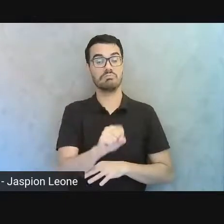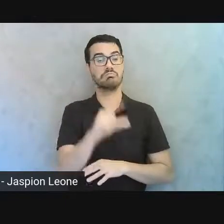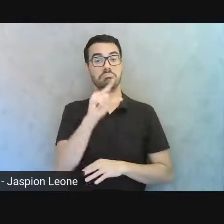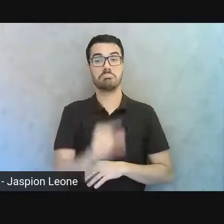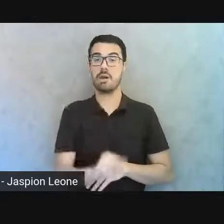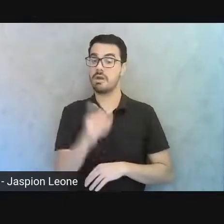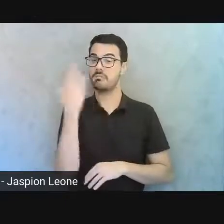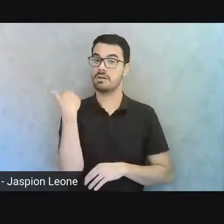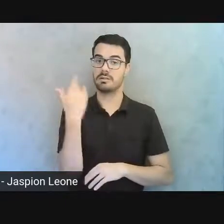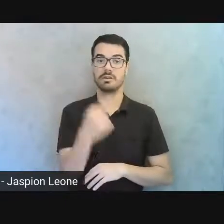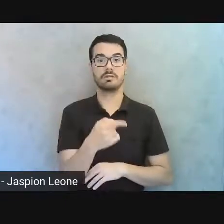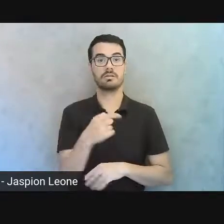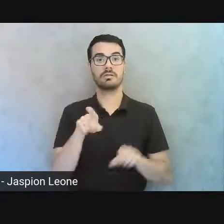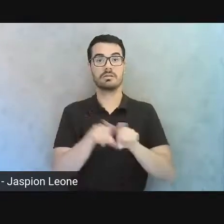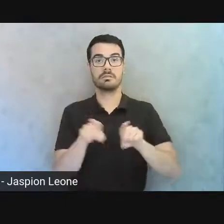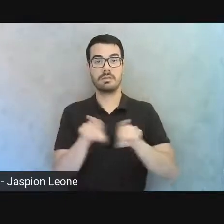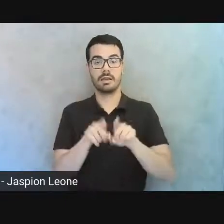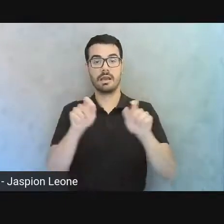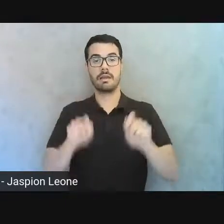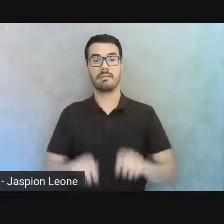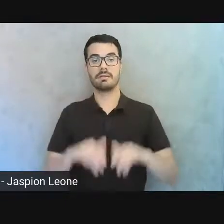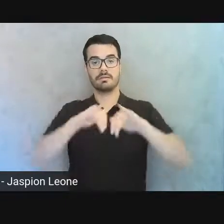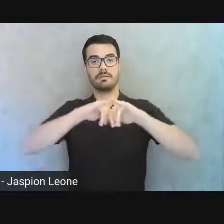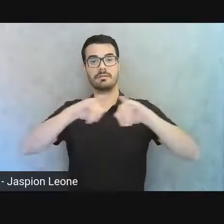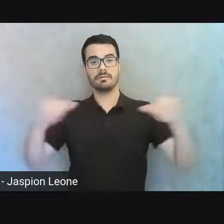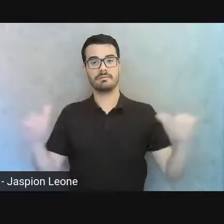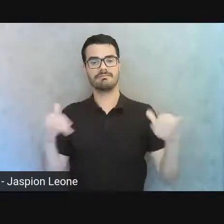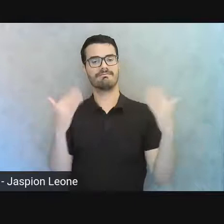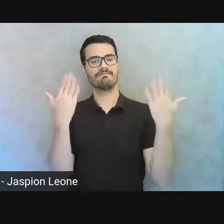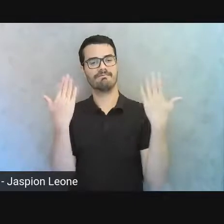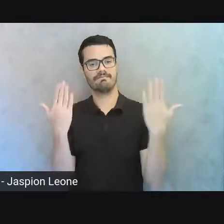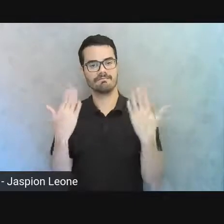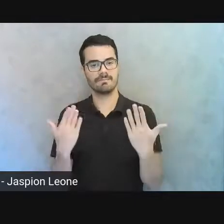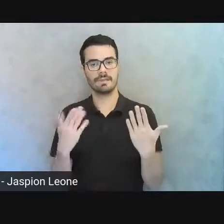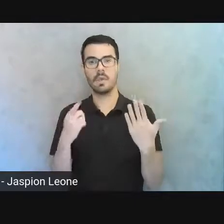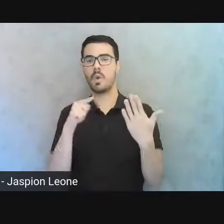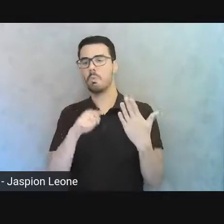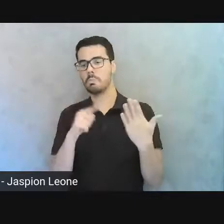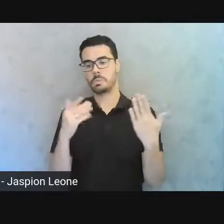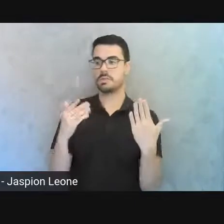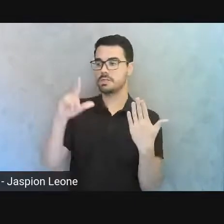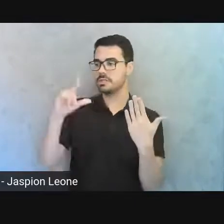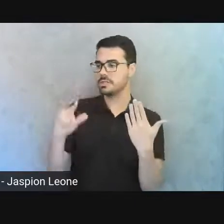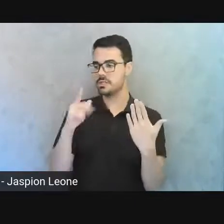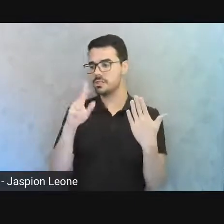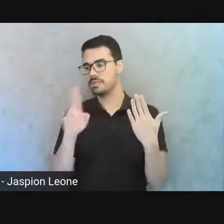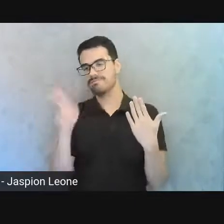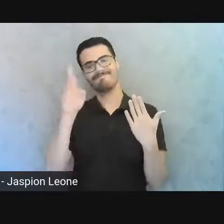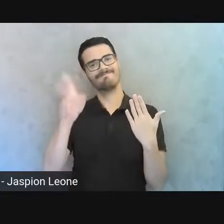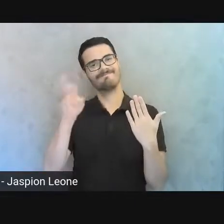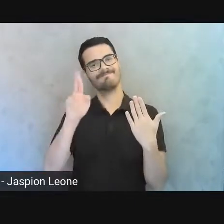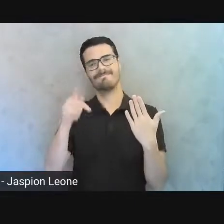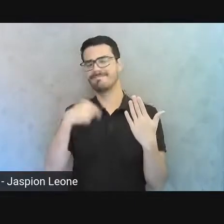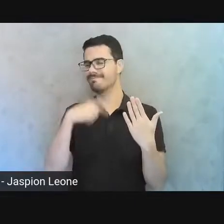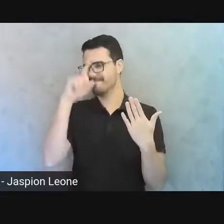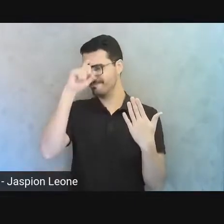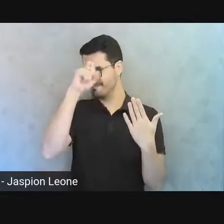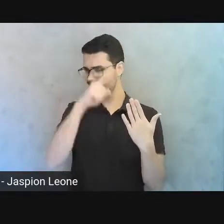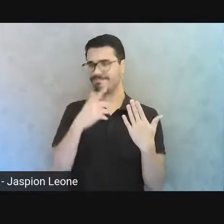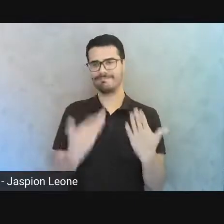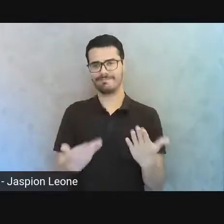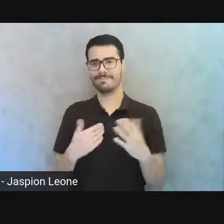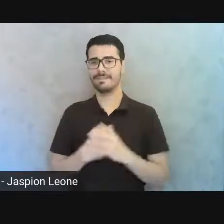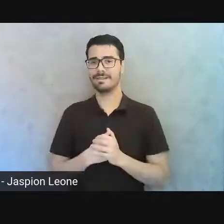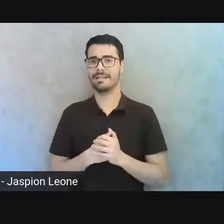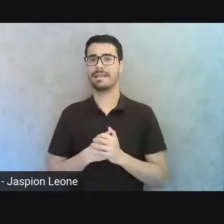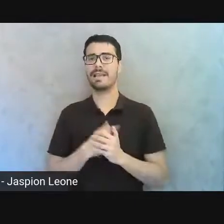informação sobre casos análogos era muito reduzida, então a evidência era muito dispersa, se tornava